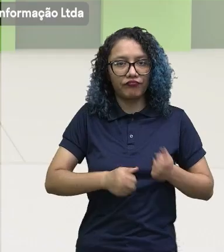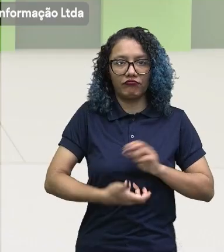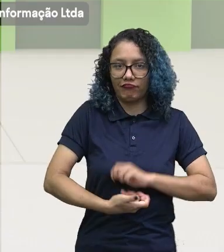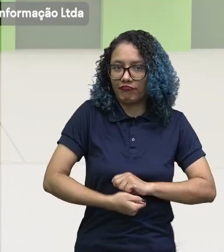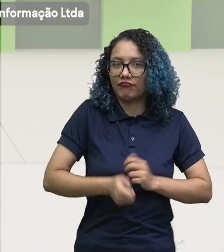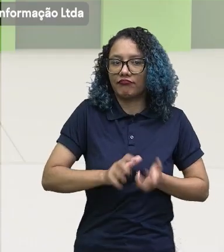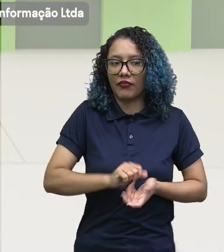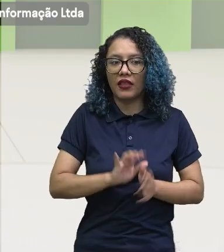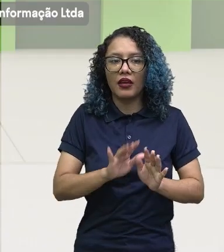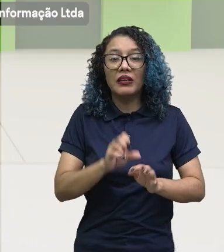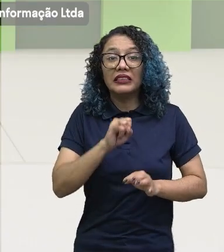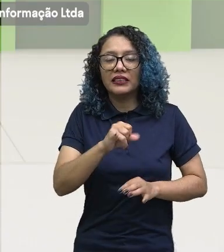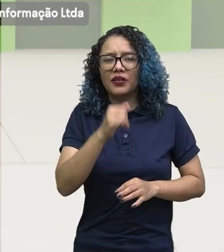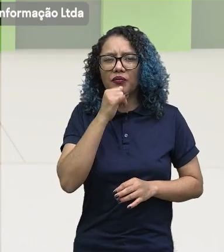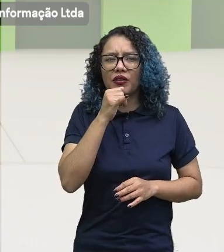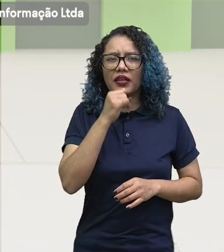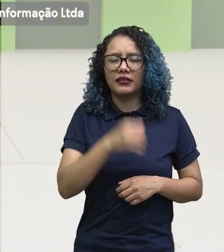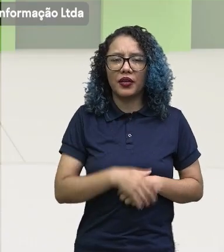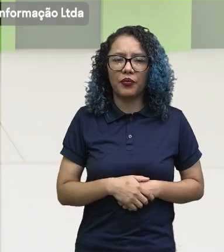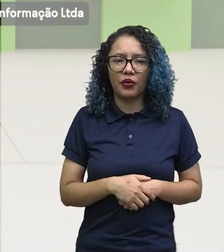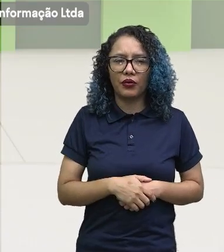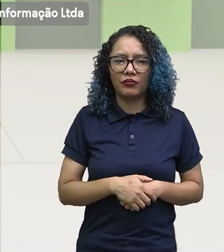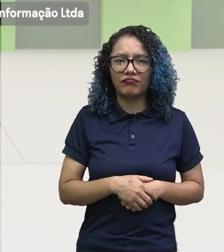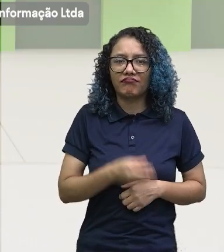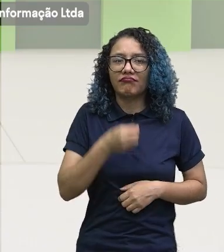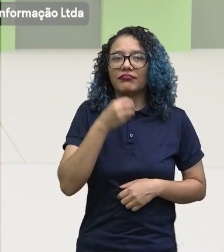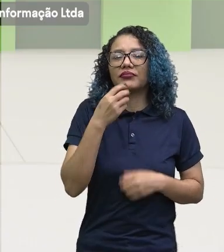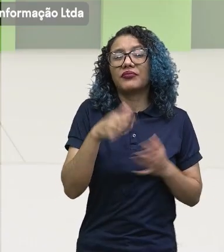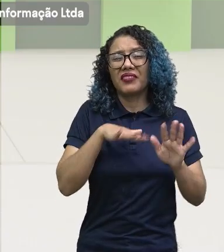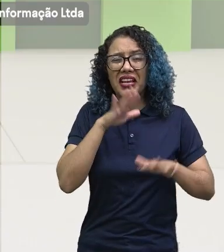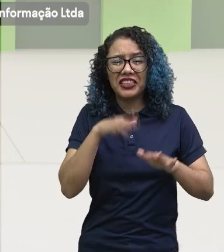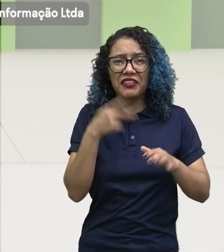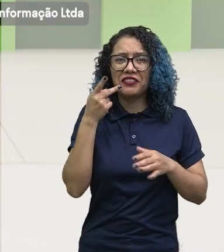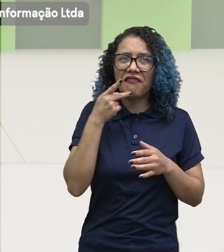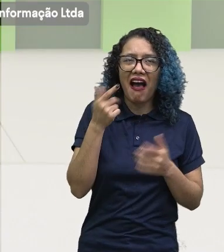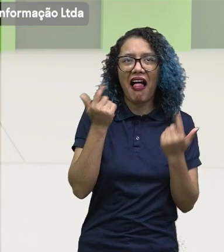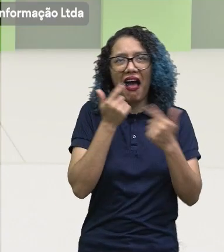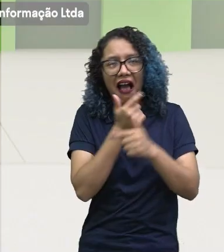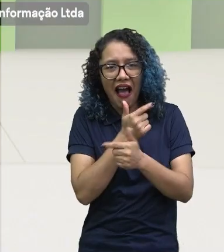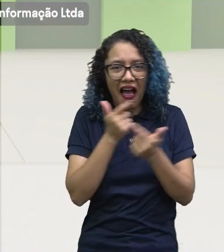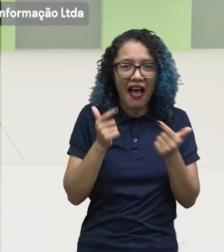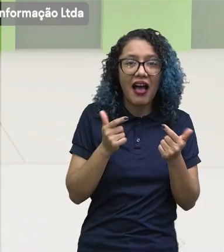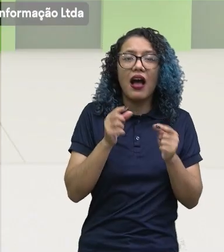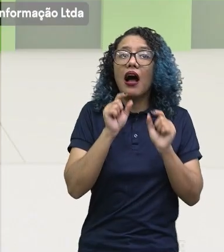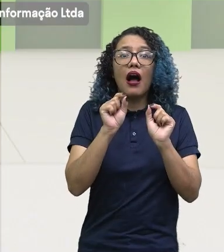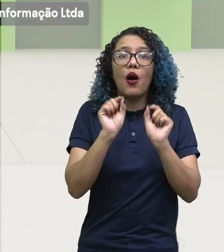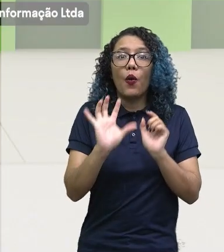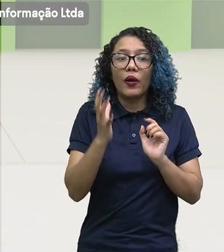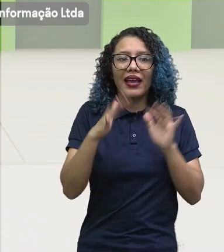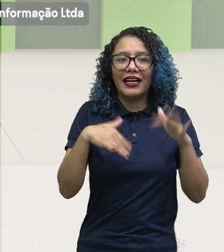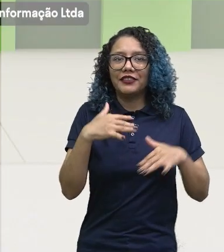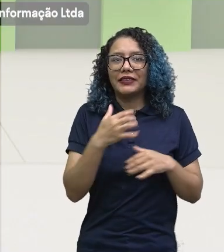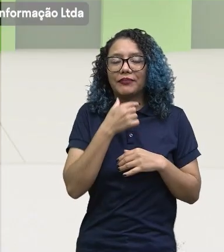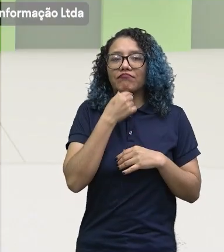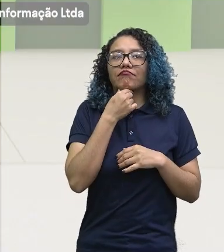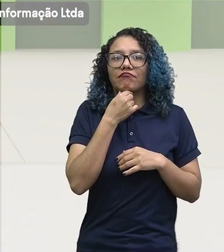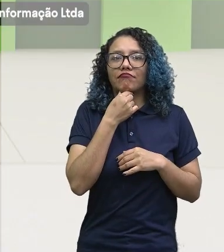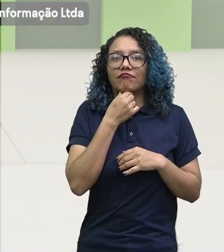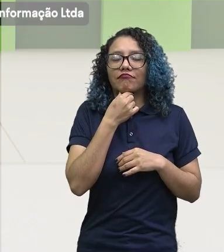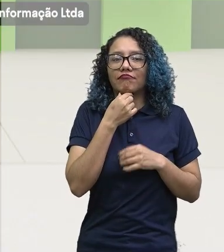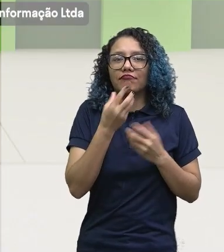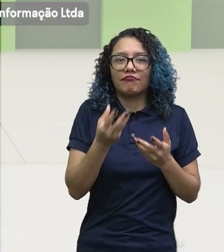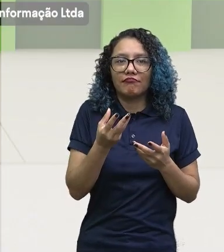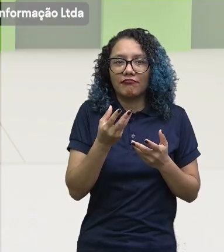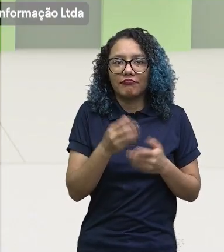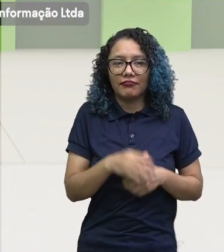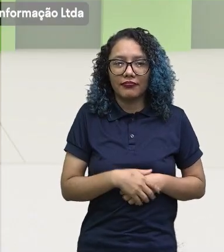por exemplo, um engasgo, né, às vezes a gente está comendo, está falando, está rindo, aí o que acontece? A gente às vezes se engasga com o alimento, porque